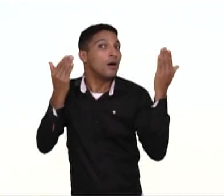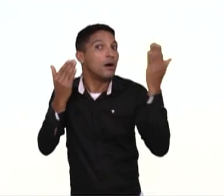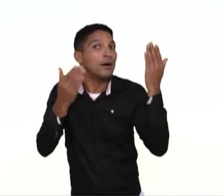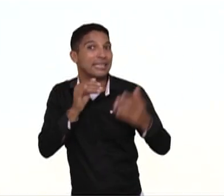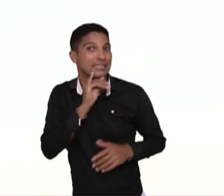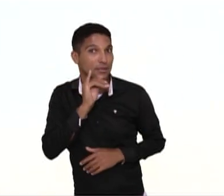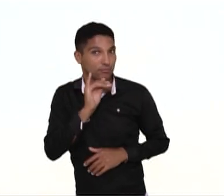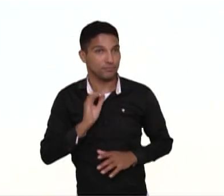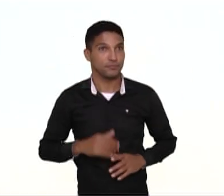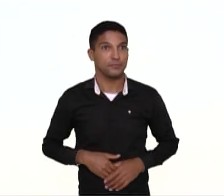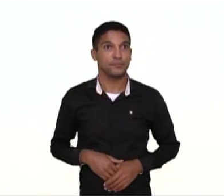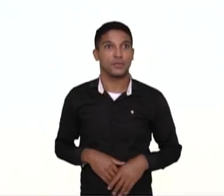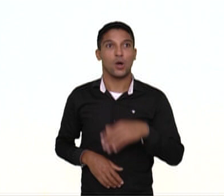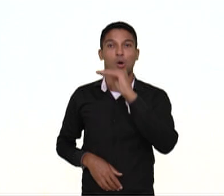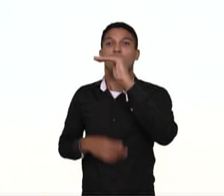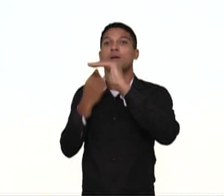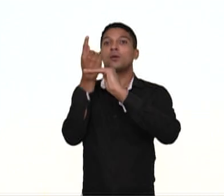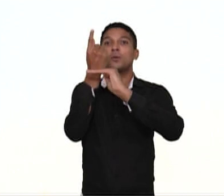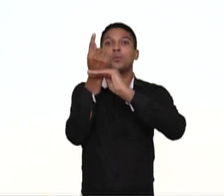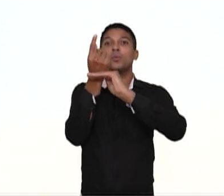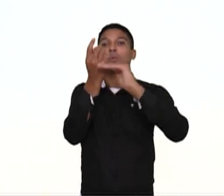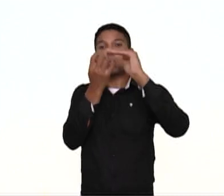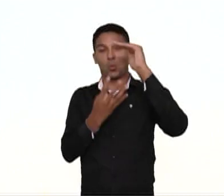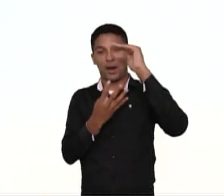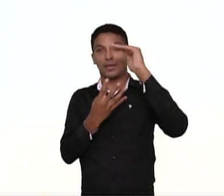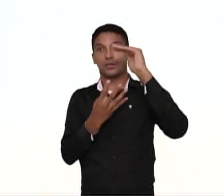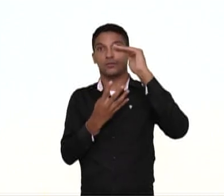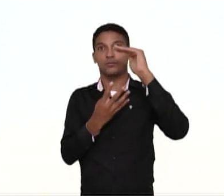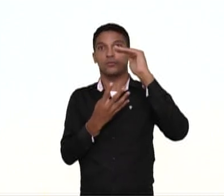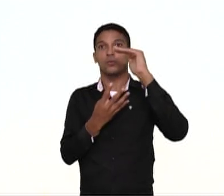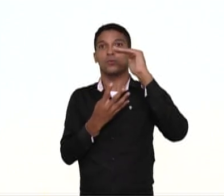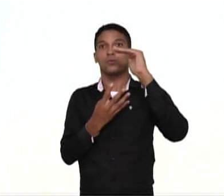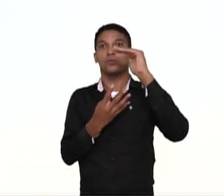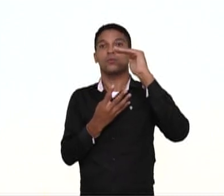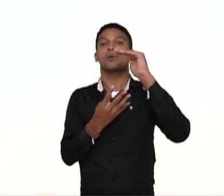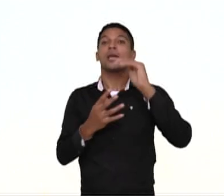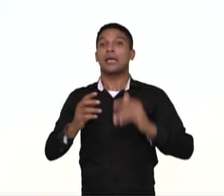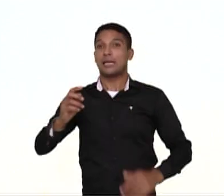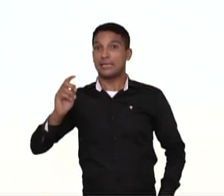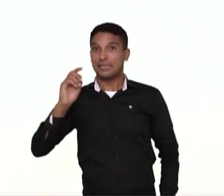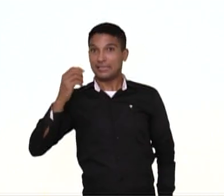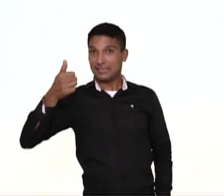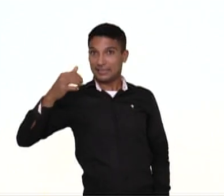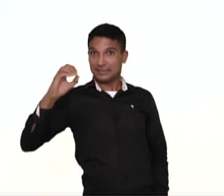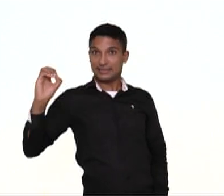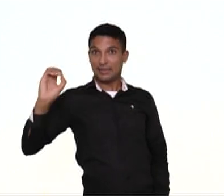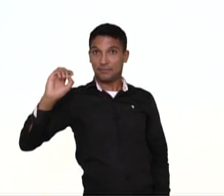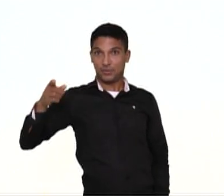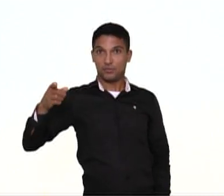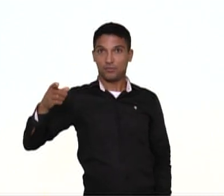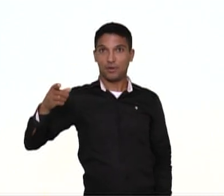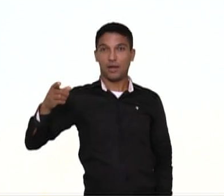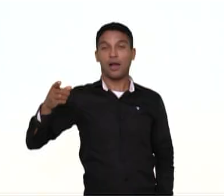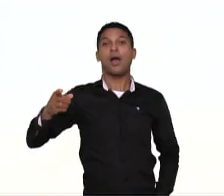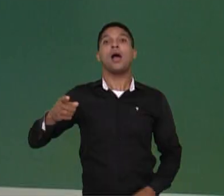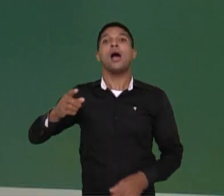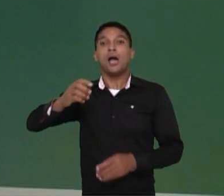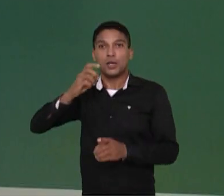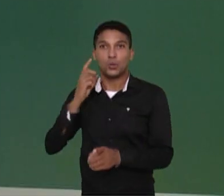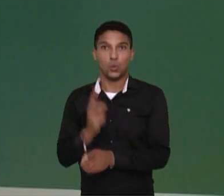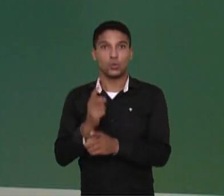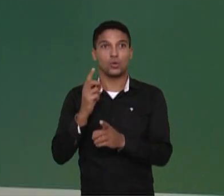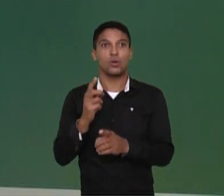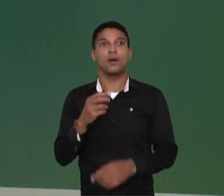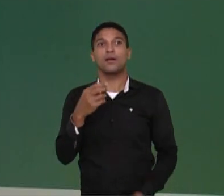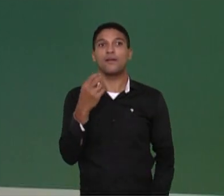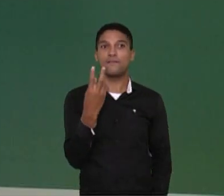1/4 de 100 mil, multiplicar por 1/4 é o mesmo que dividir por 4. Eu chego em 25 mil. Né?